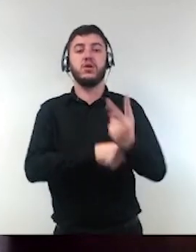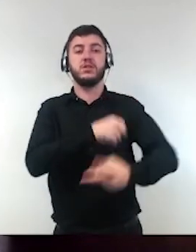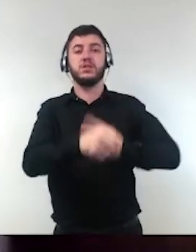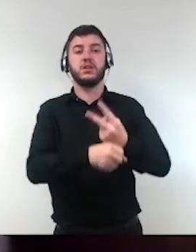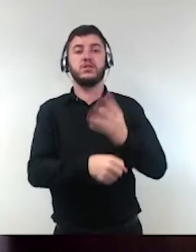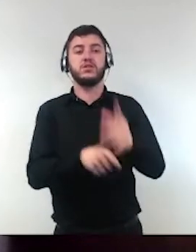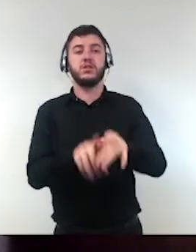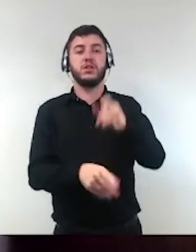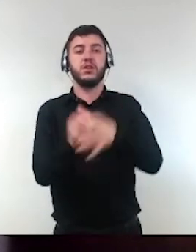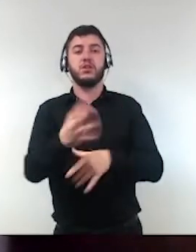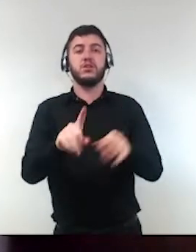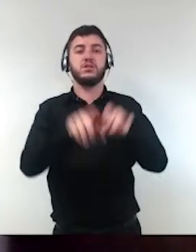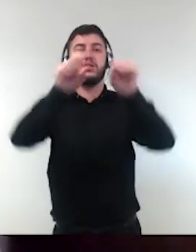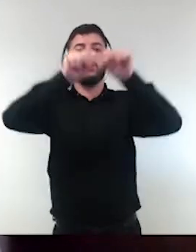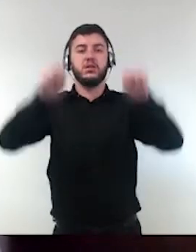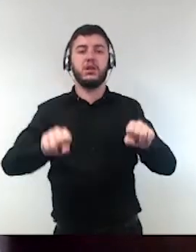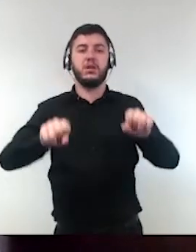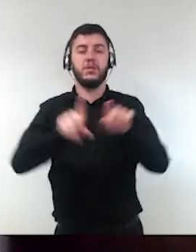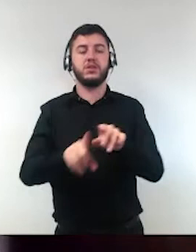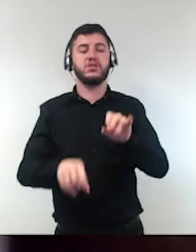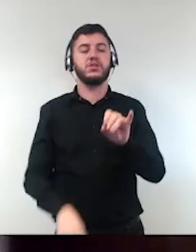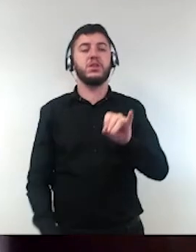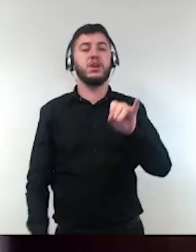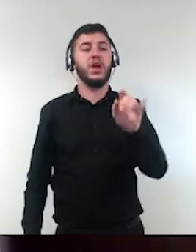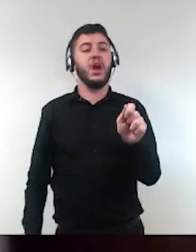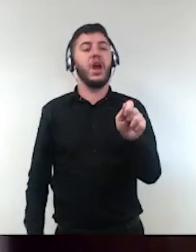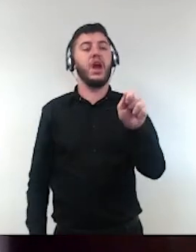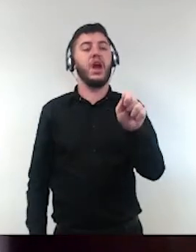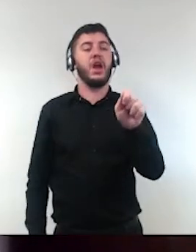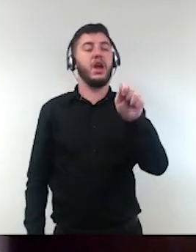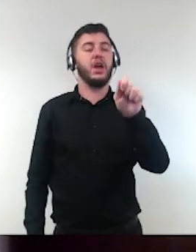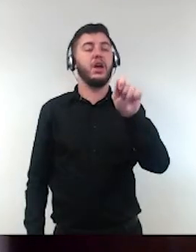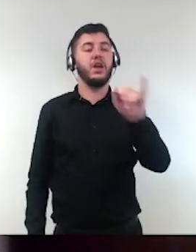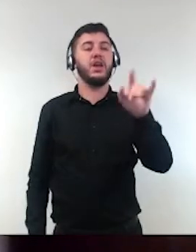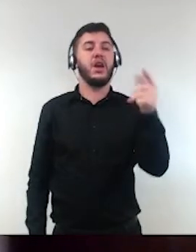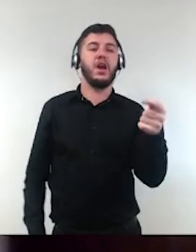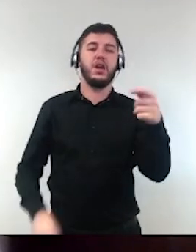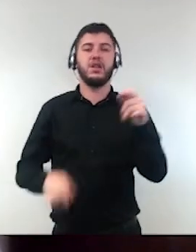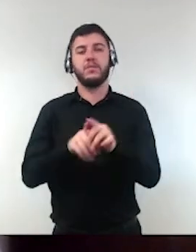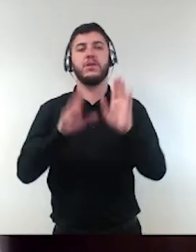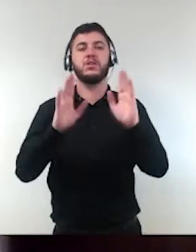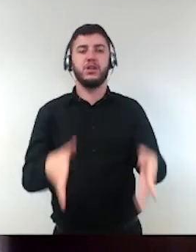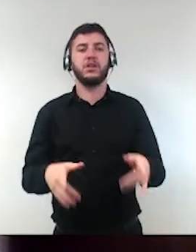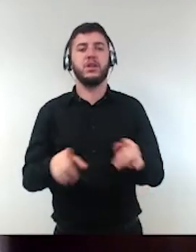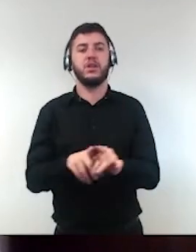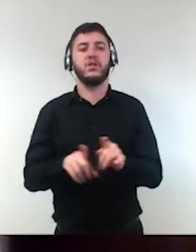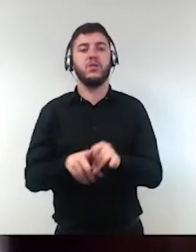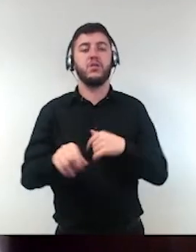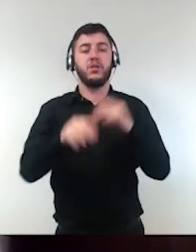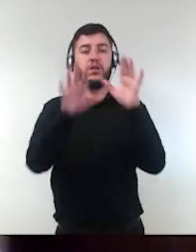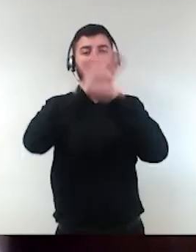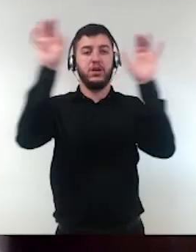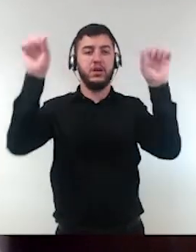sistemas de inteligência artificial. Então, nós já temos, por exemplo, no Supremo, o Victor, que cria